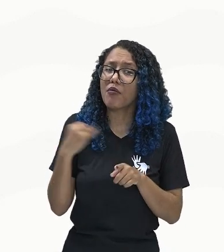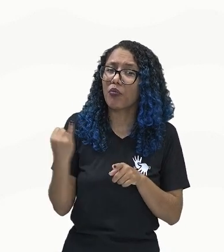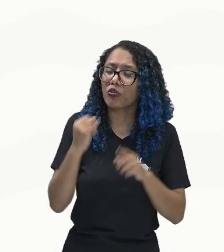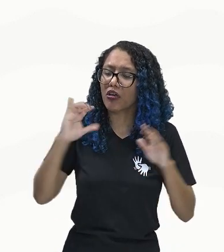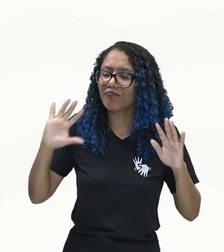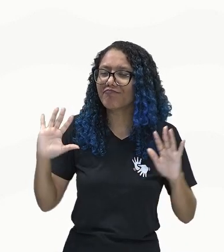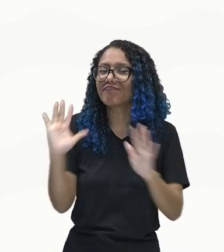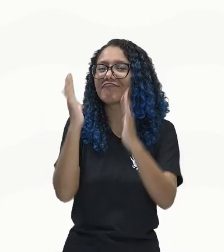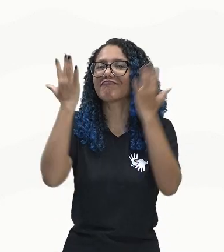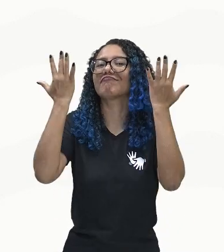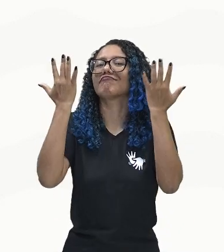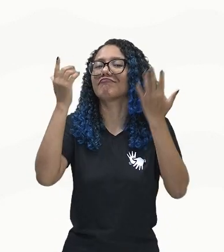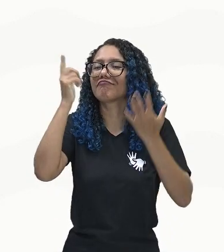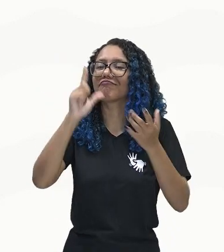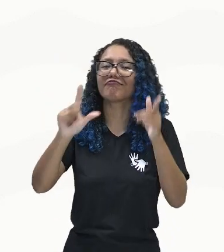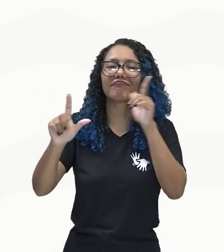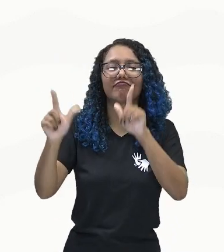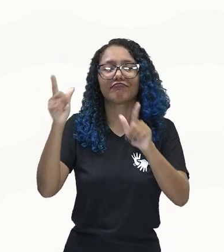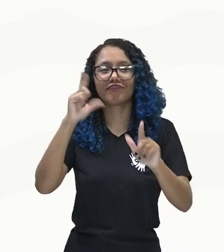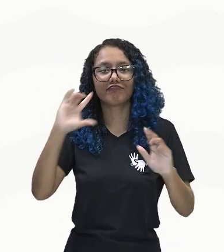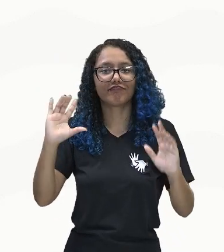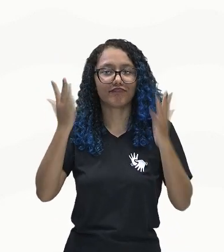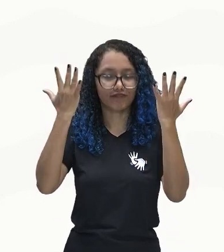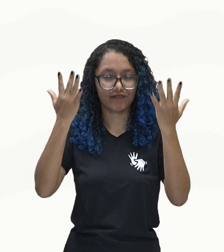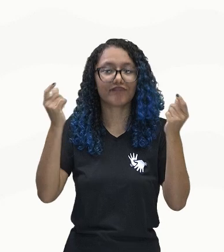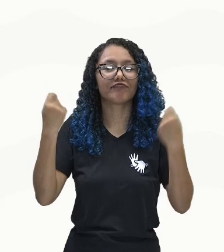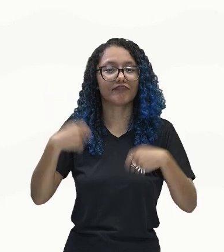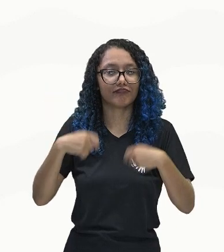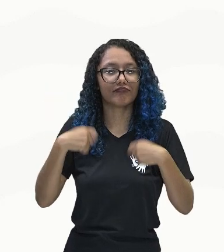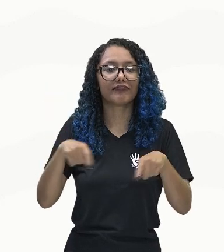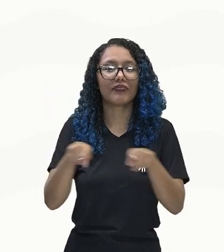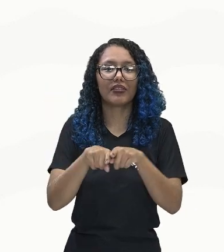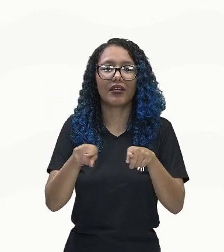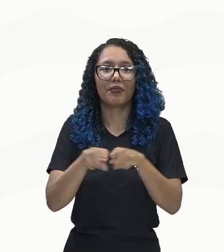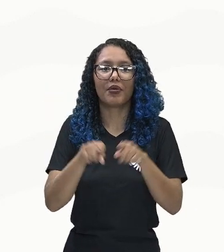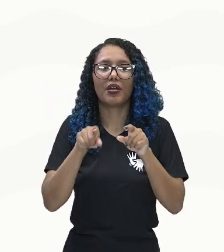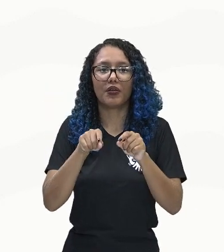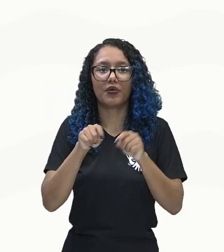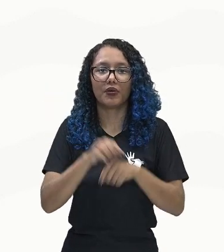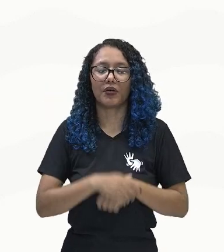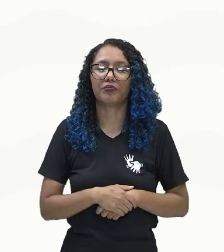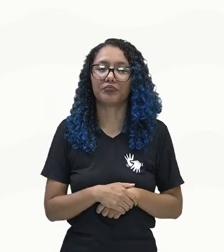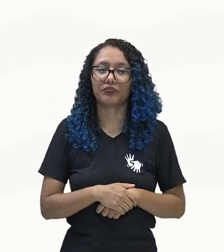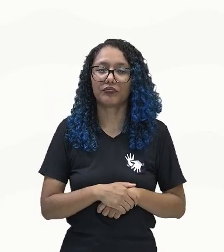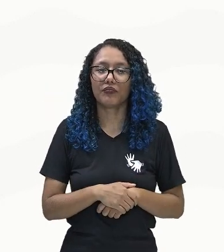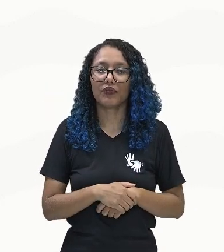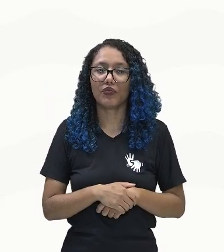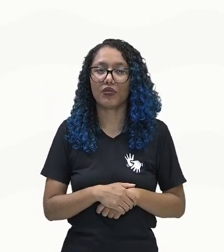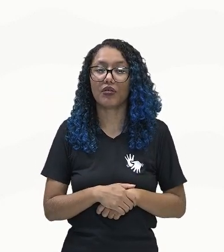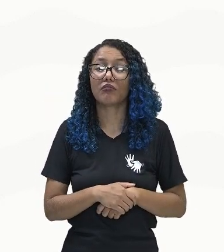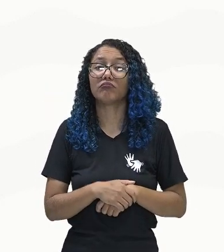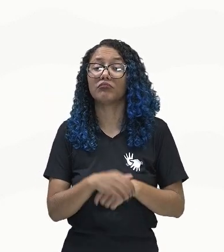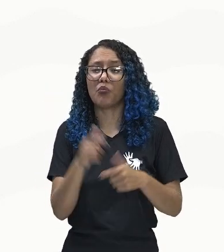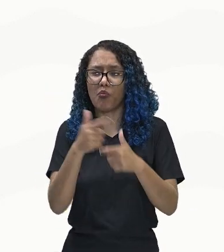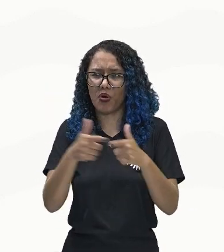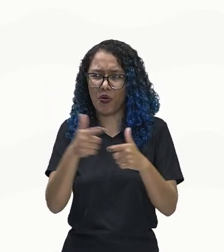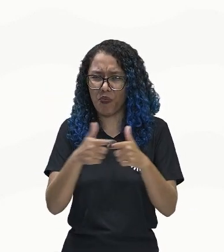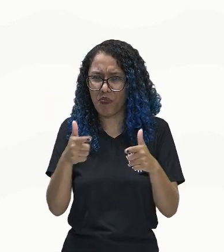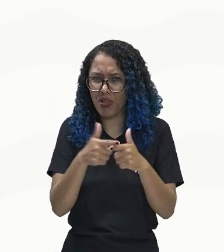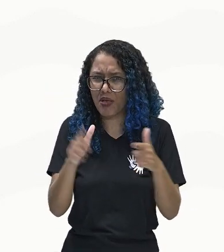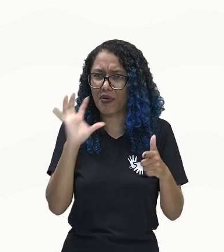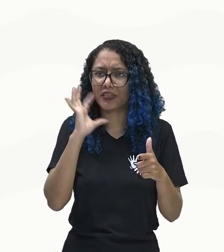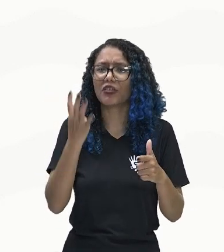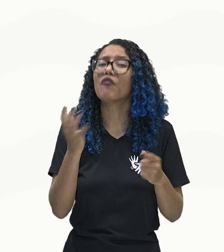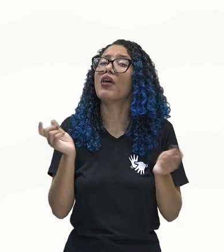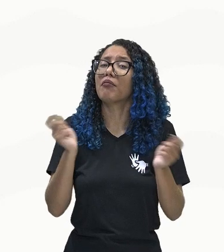alguma coisa. Lidar bem com as adversidades. Olha aqui, acabei de comentar com vocês. Às vezes a gente não sabe